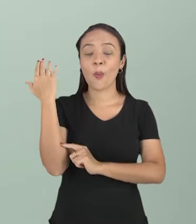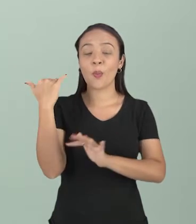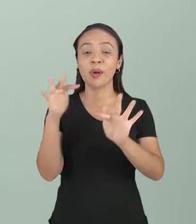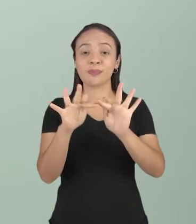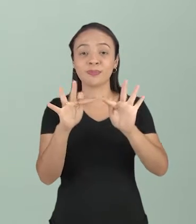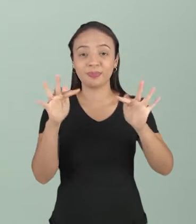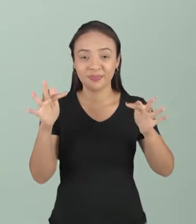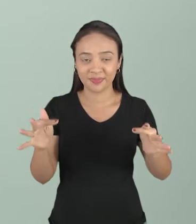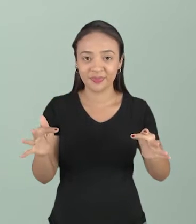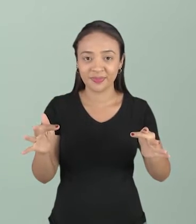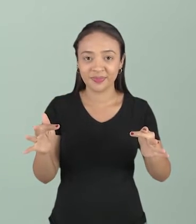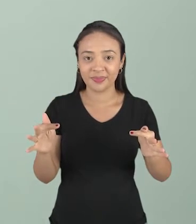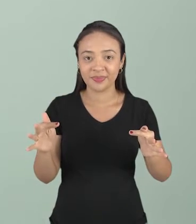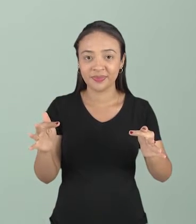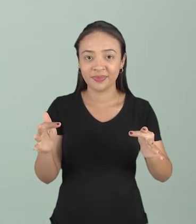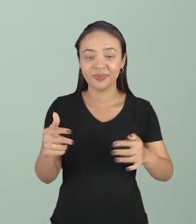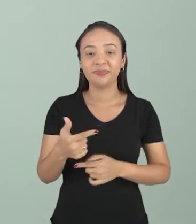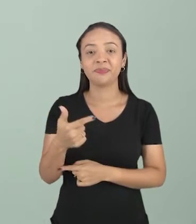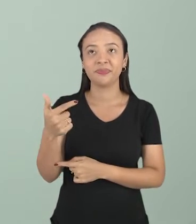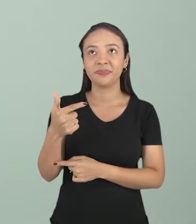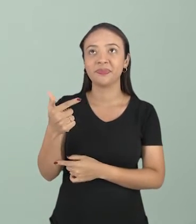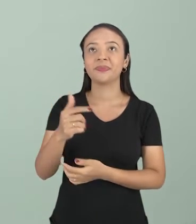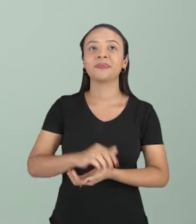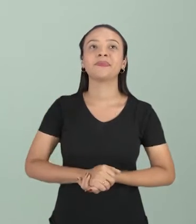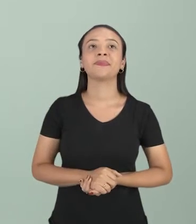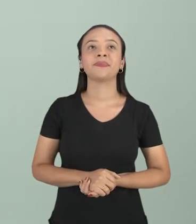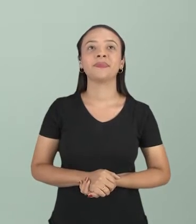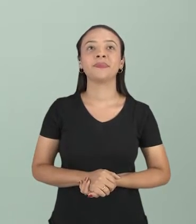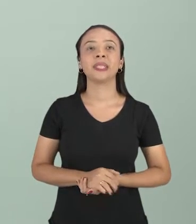Past, parte 2.